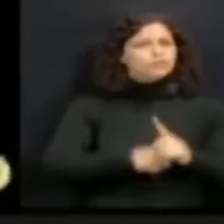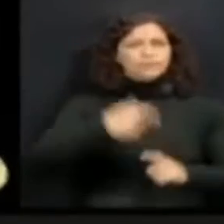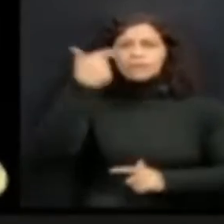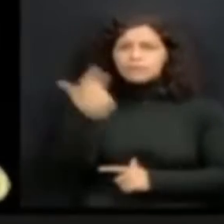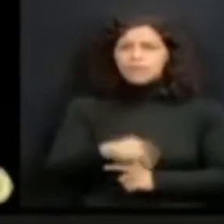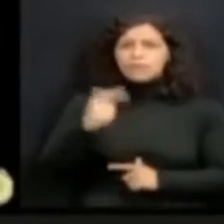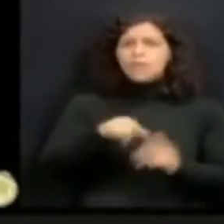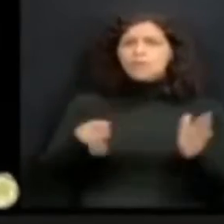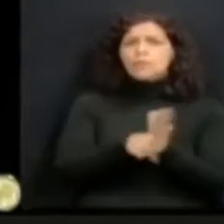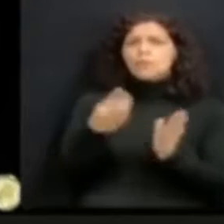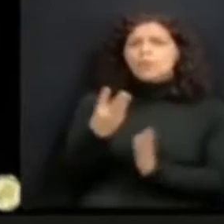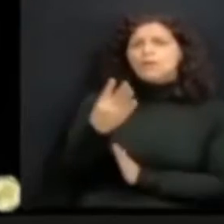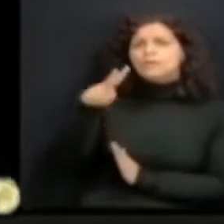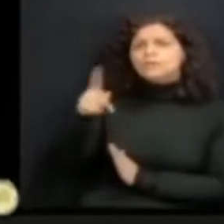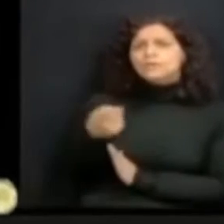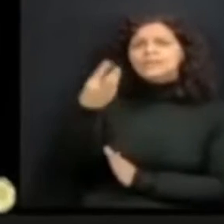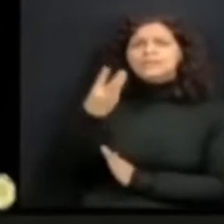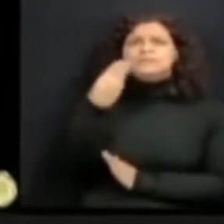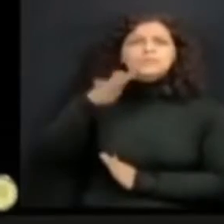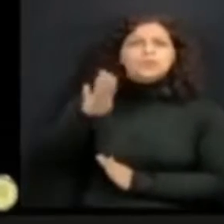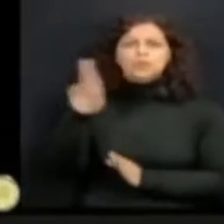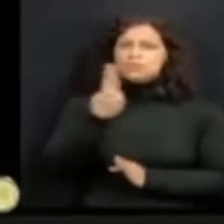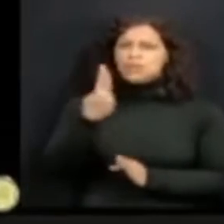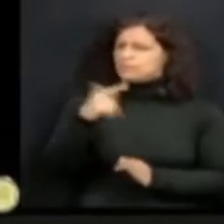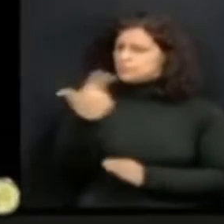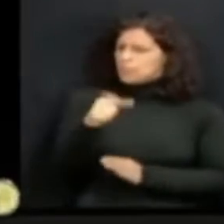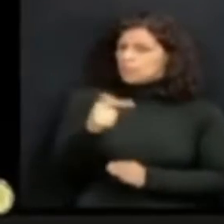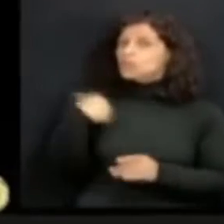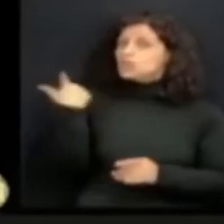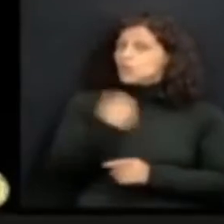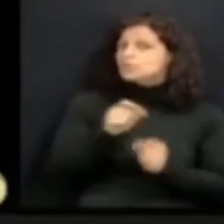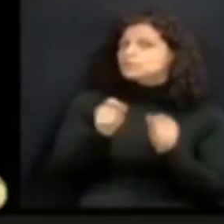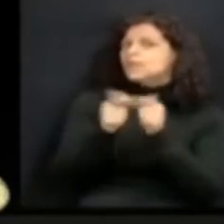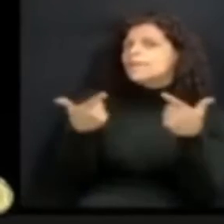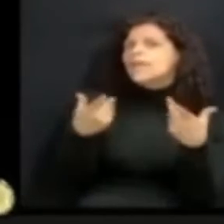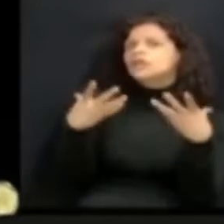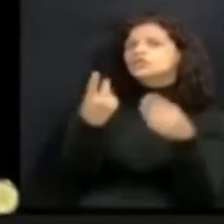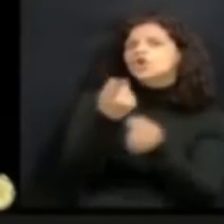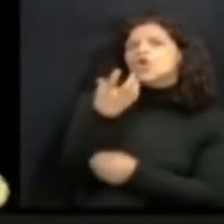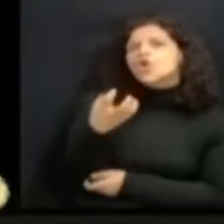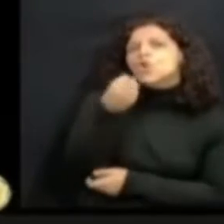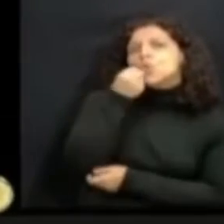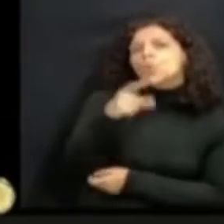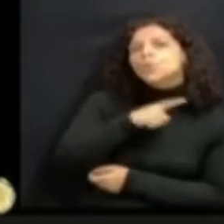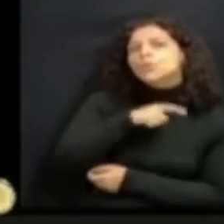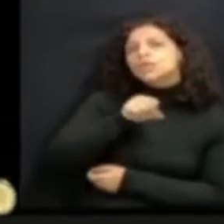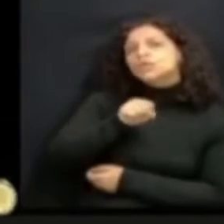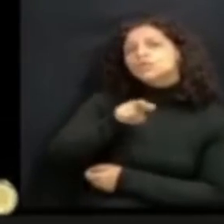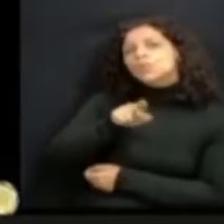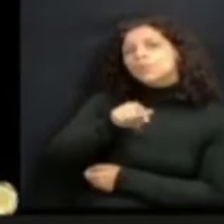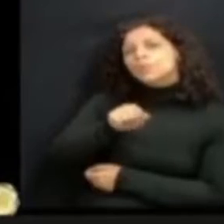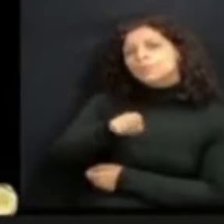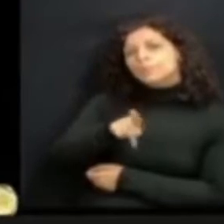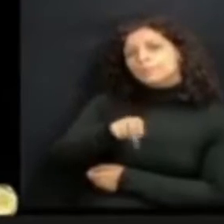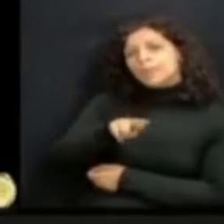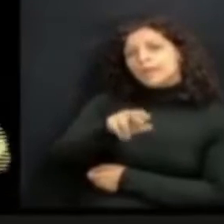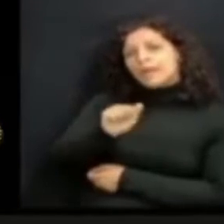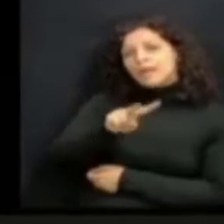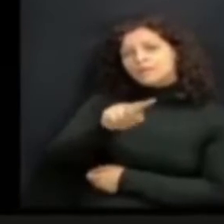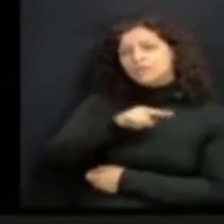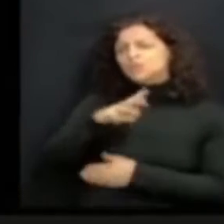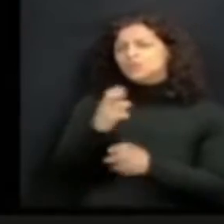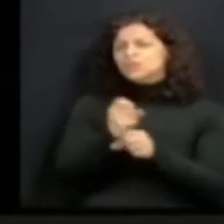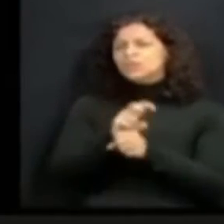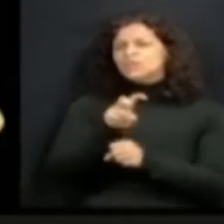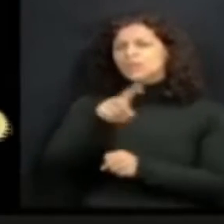déficit de 4,3 bilhões de reais. Nós vamos ter um aumento de receita, um superávit aí por torno de 5,7